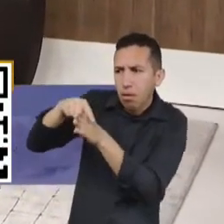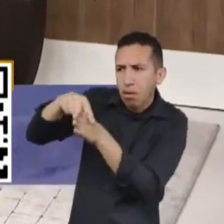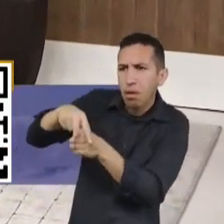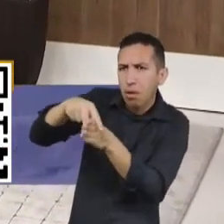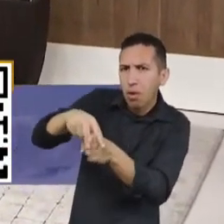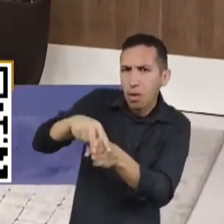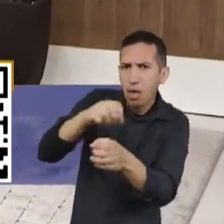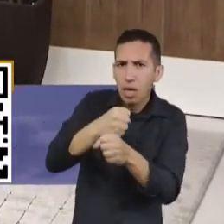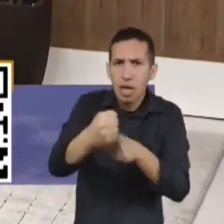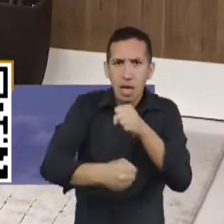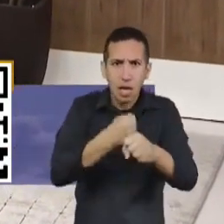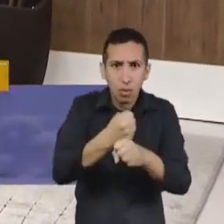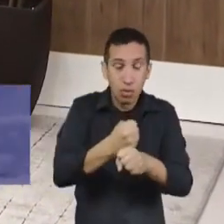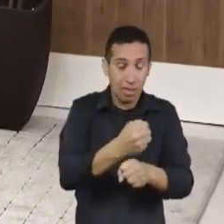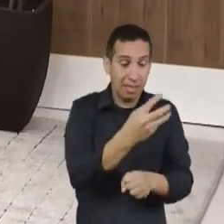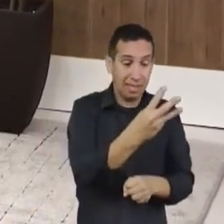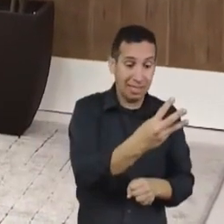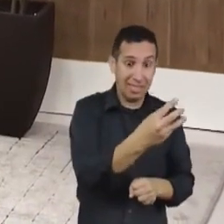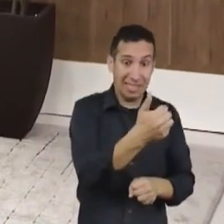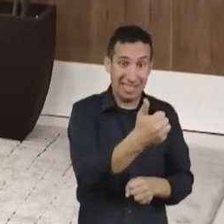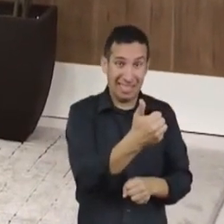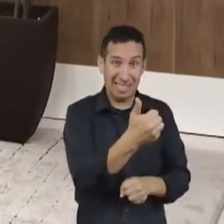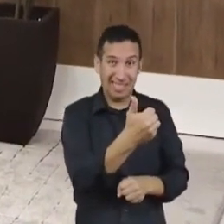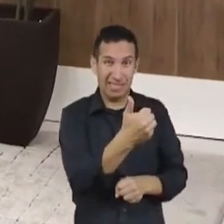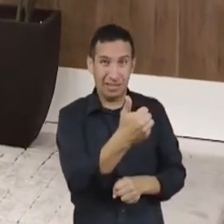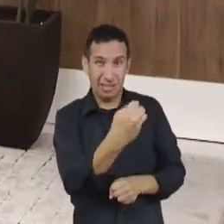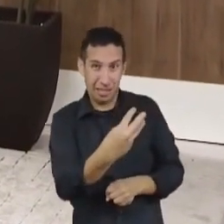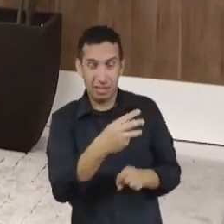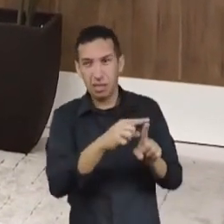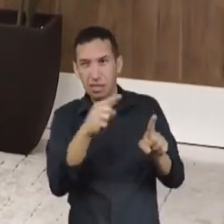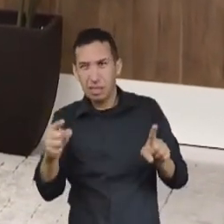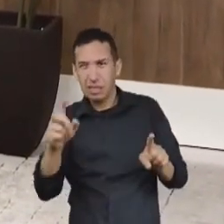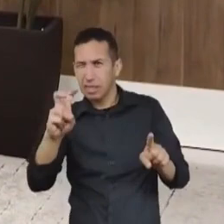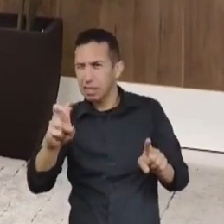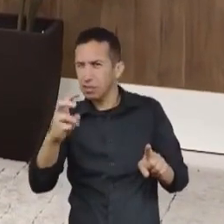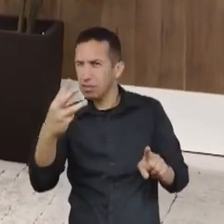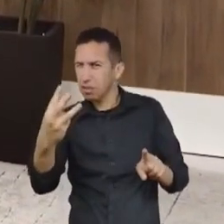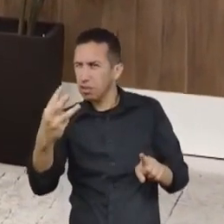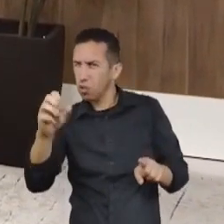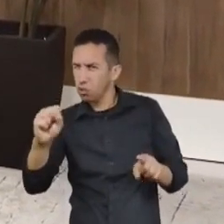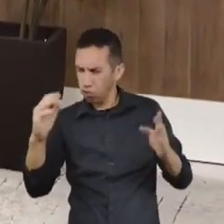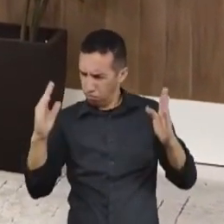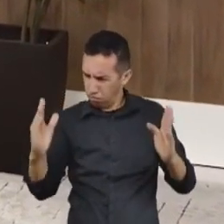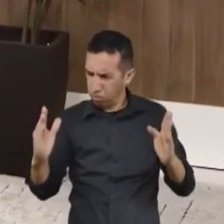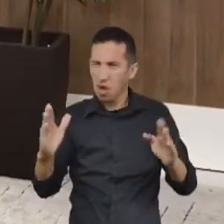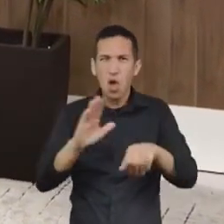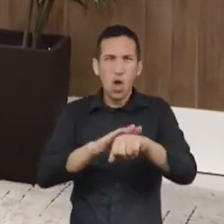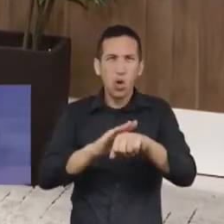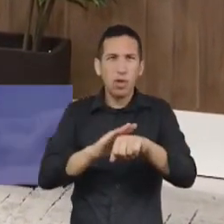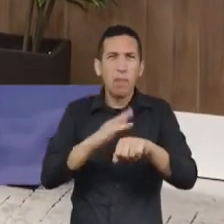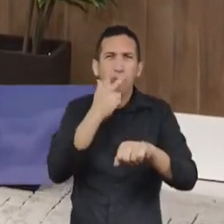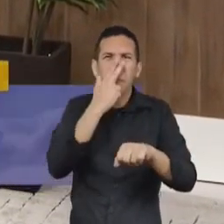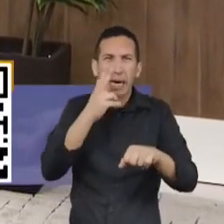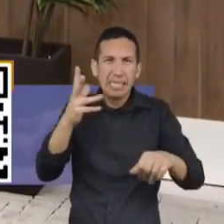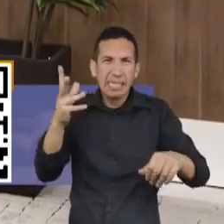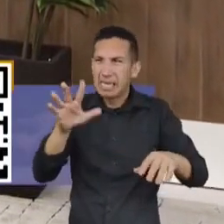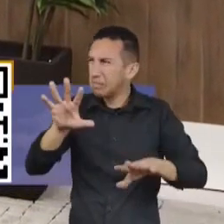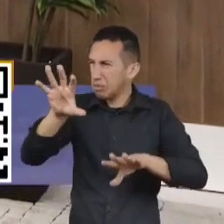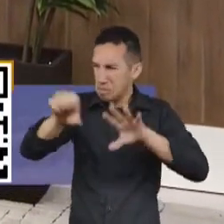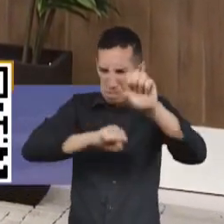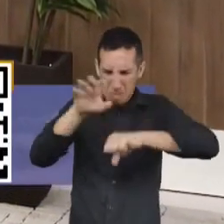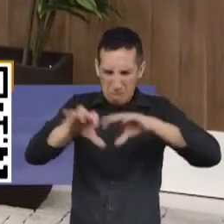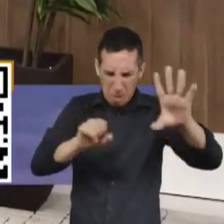aproximadamente os anos 313-a 538 aproximadamente por aí é o período da Escuridão espiritual